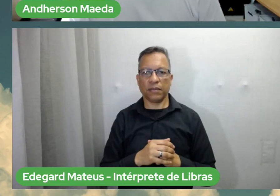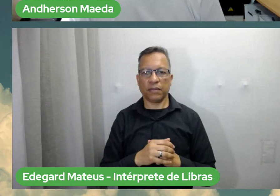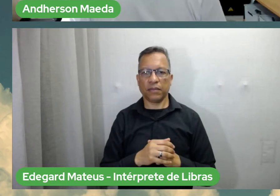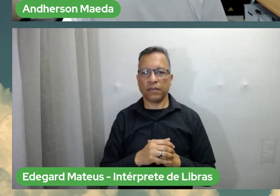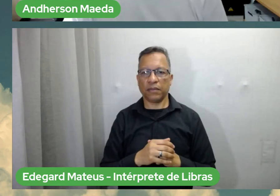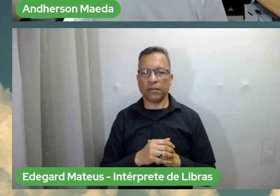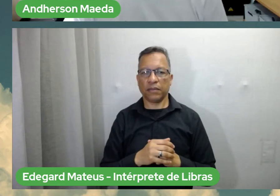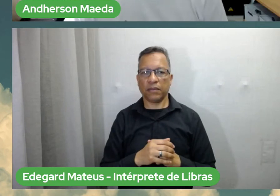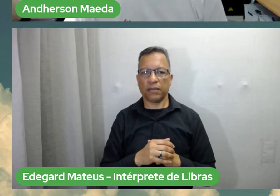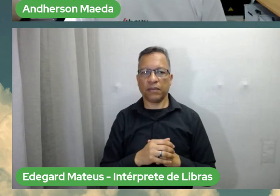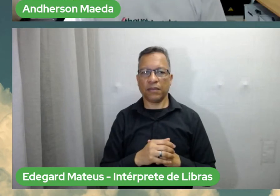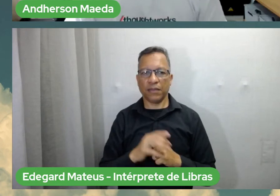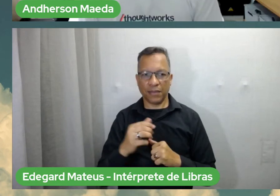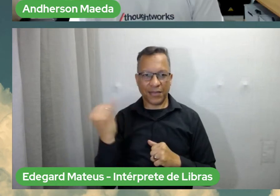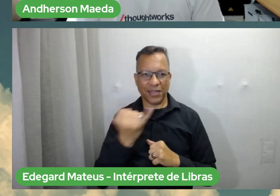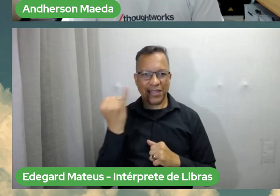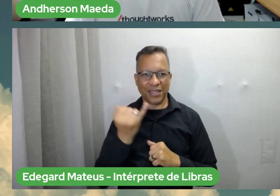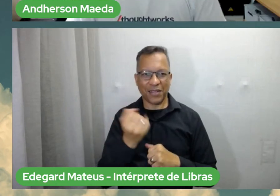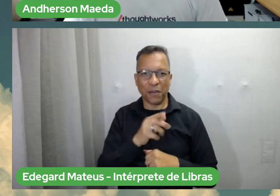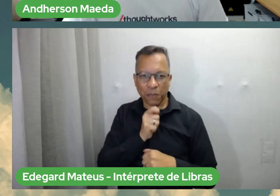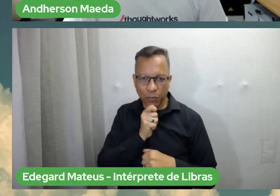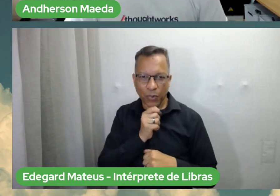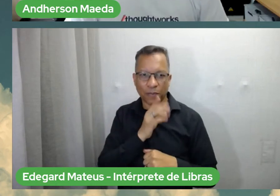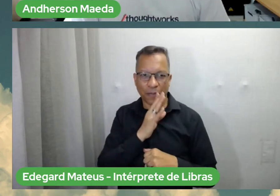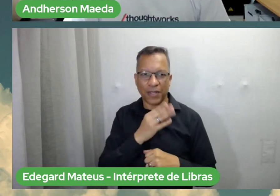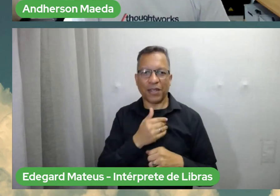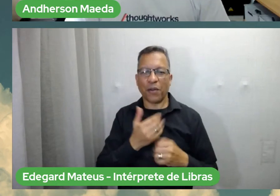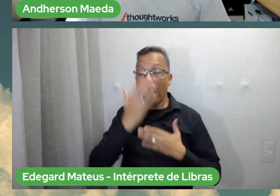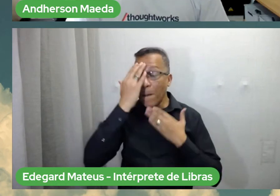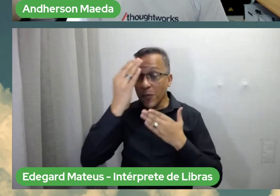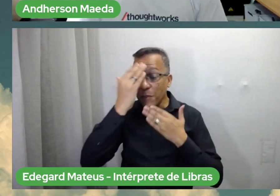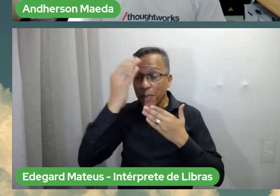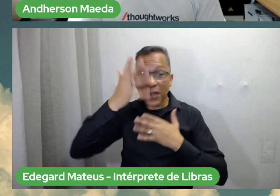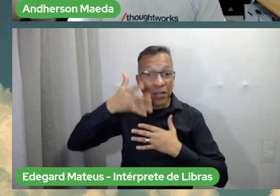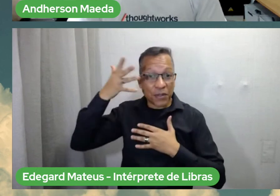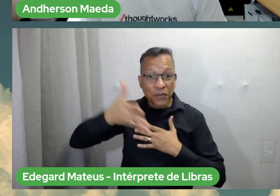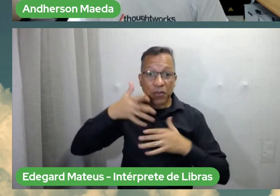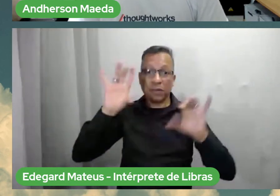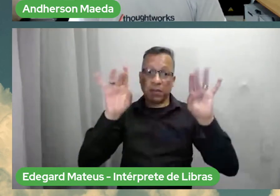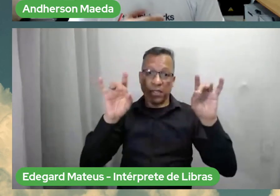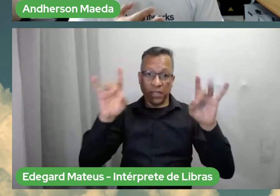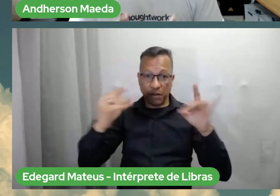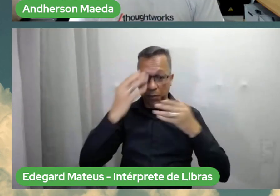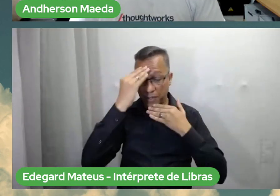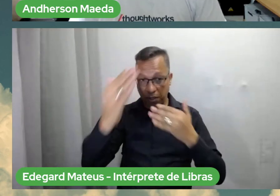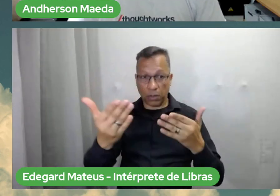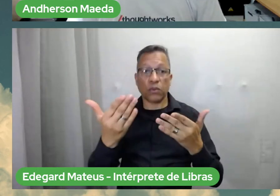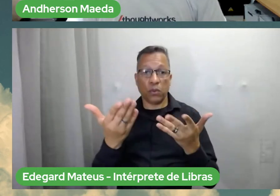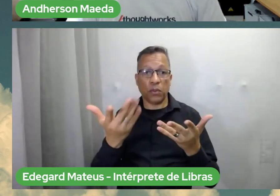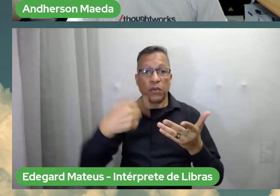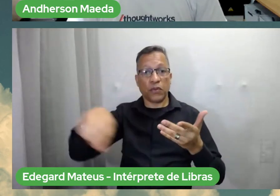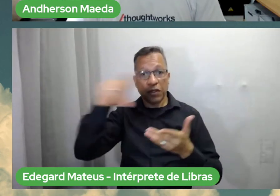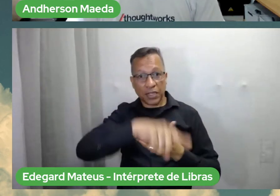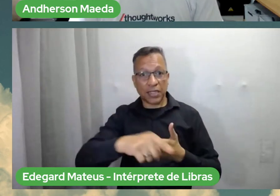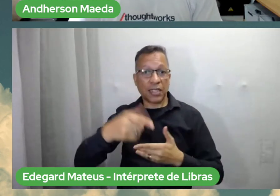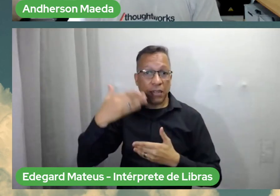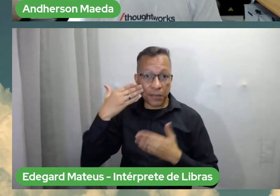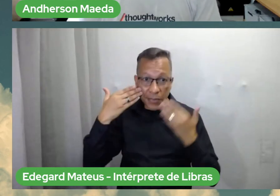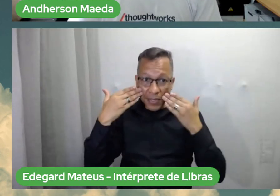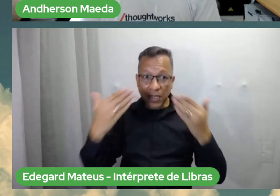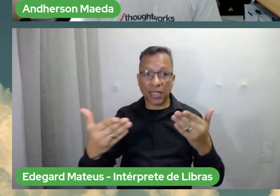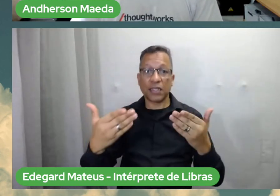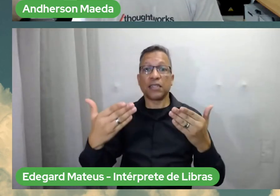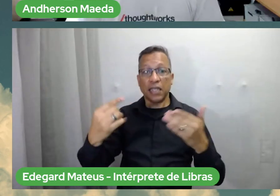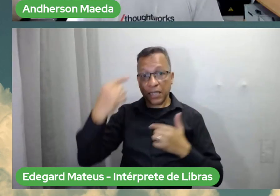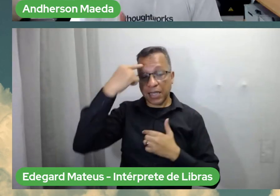É importante desmutar, né? Gente, muito obrigado, a apresentação foi sensacional. Obrigado pela apresentação de vocês, desse conceito novo que a gente